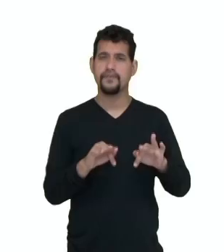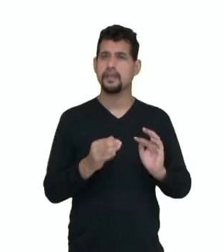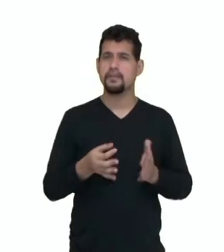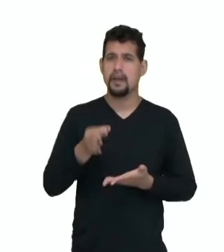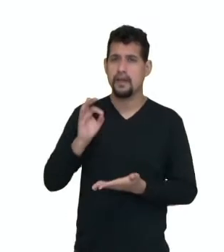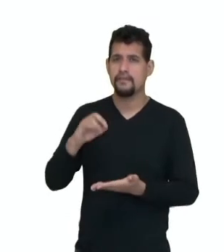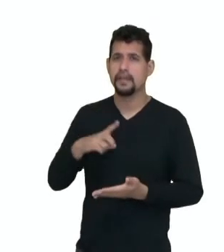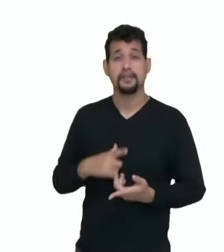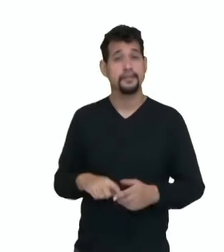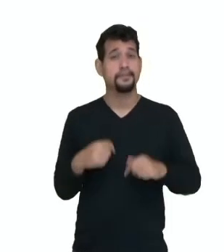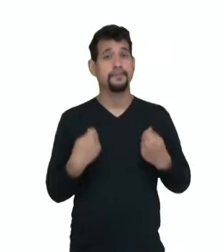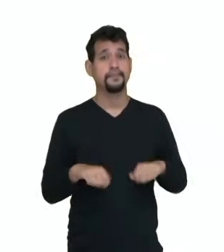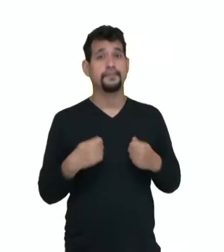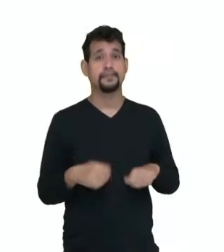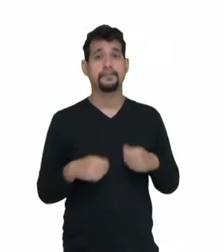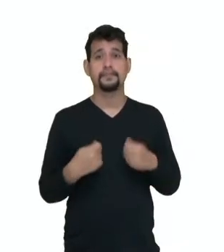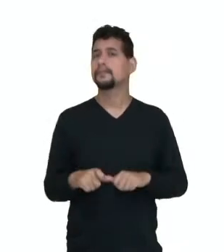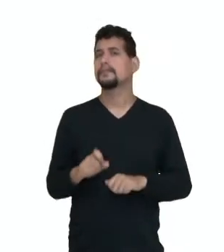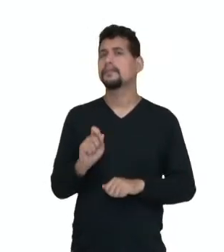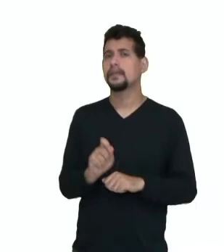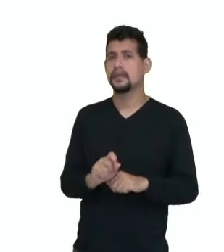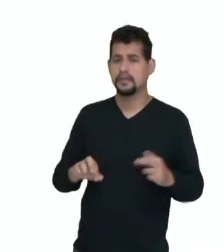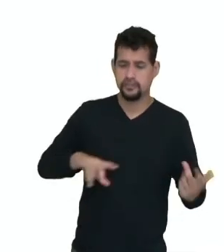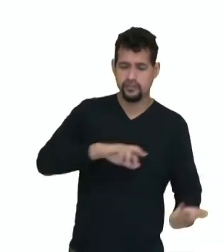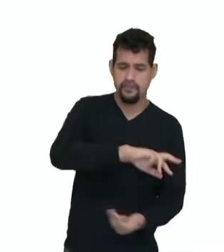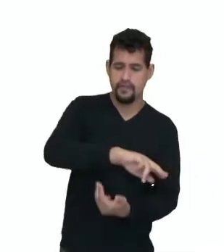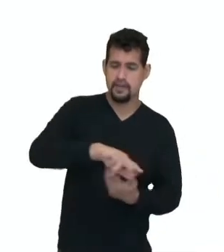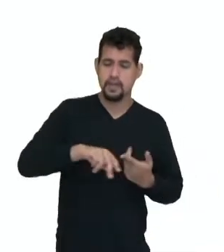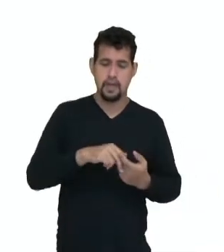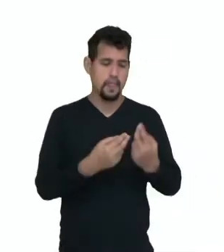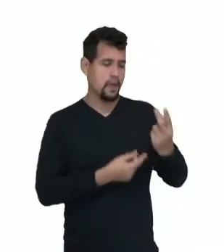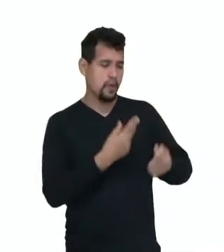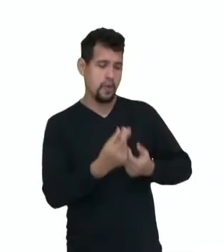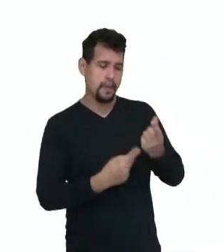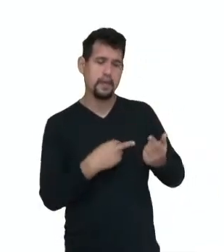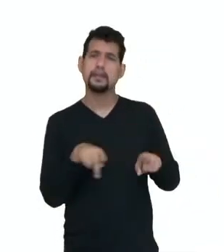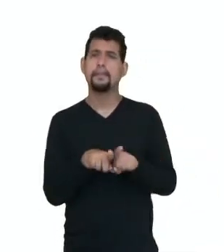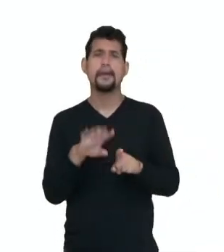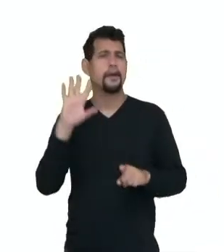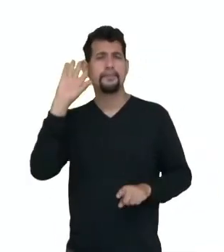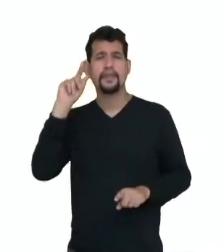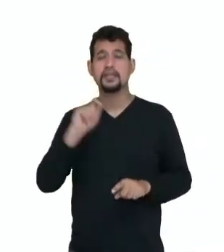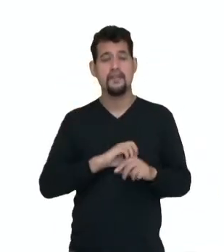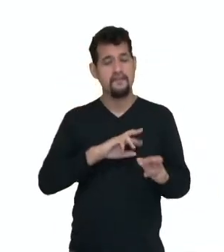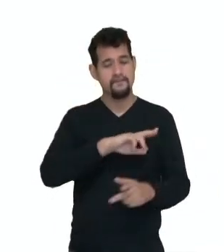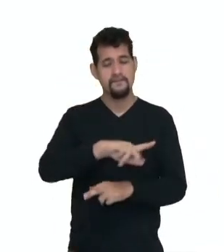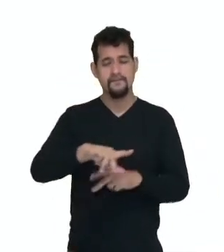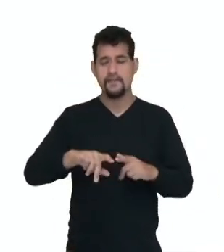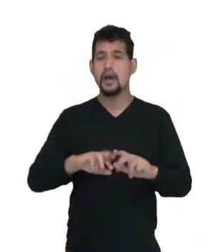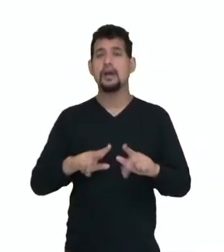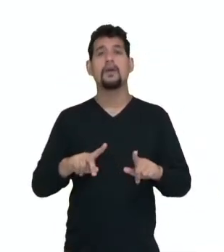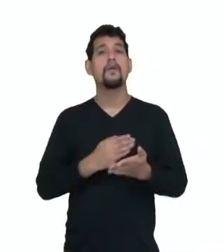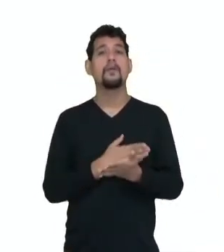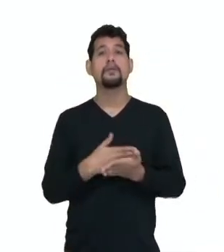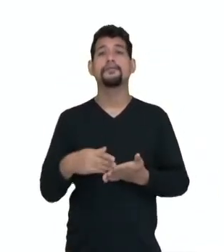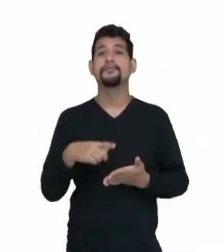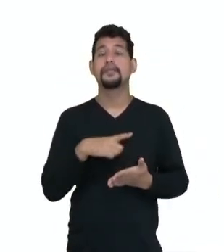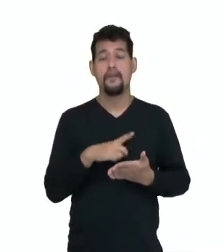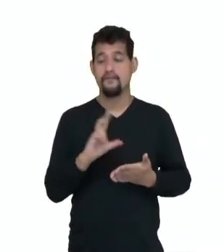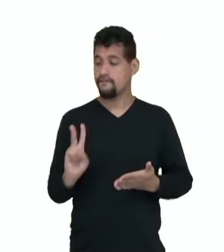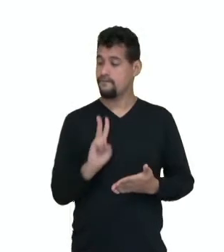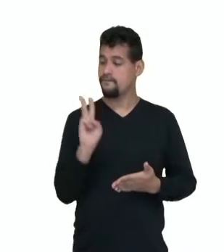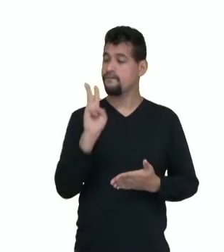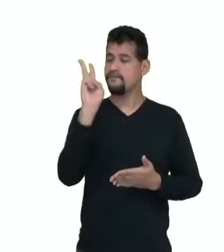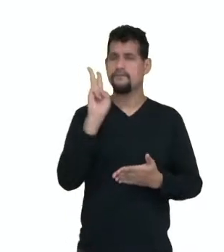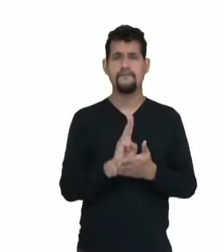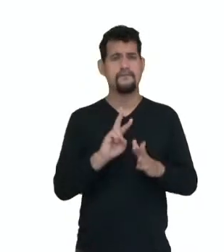houve então a necessidade de maior diversidade na economia que, entre outras atividades, começaram então a valorizar